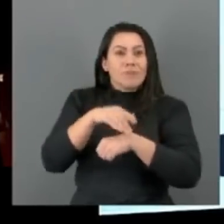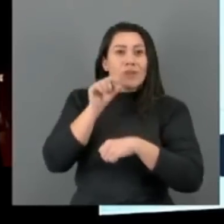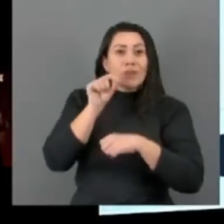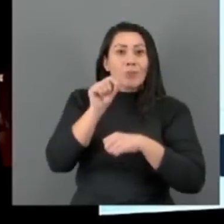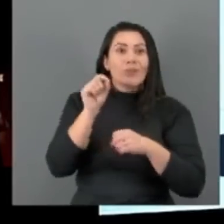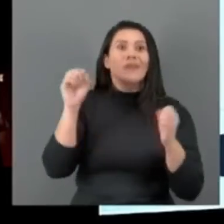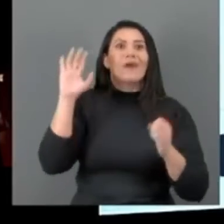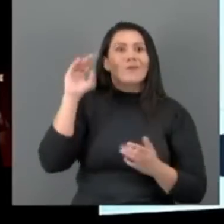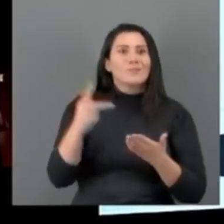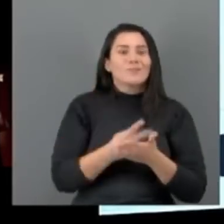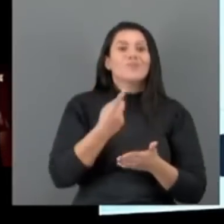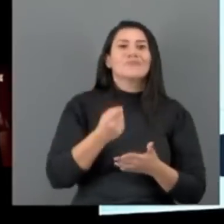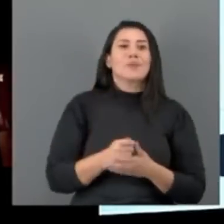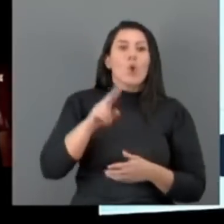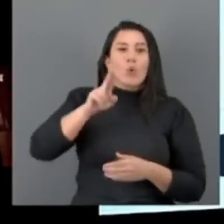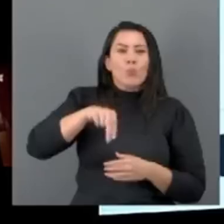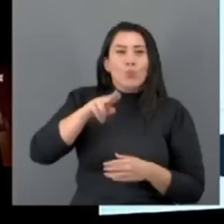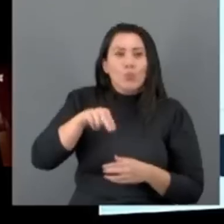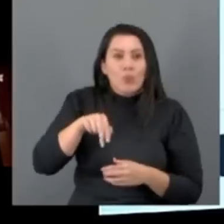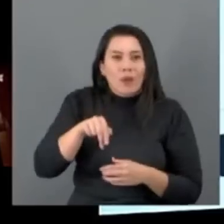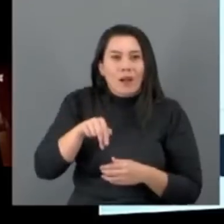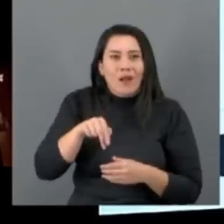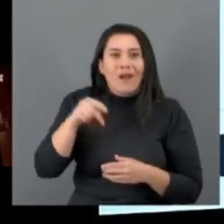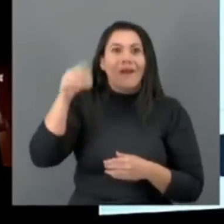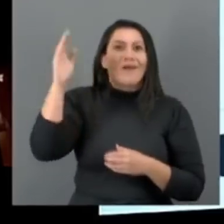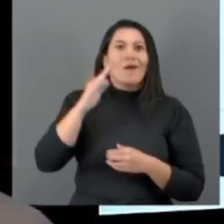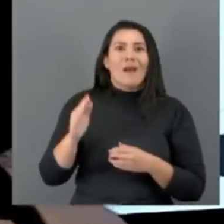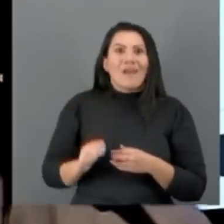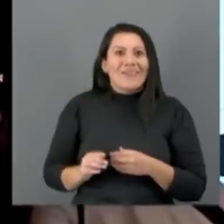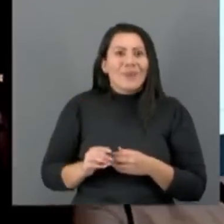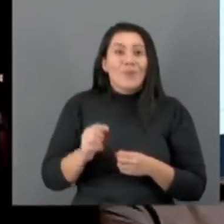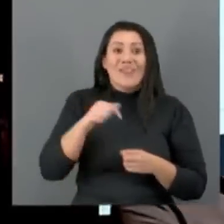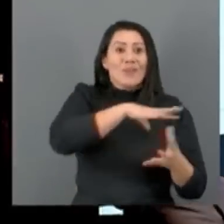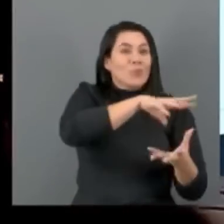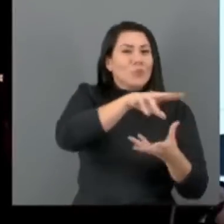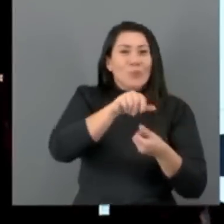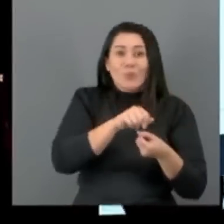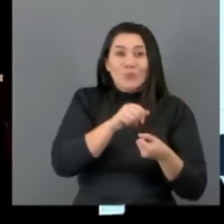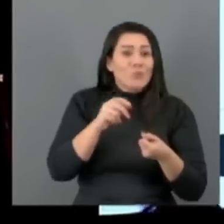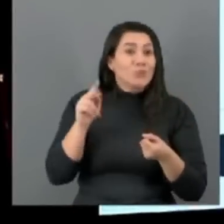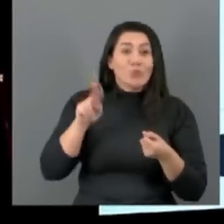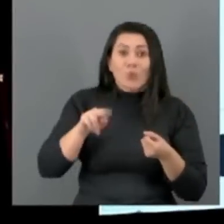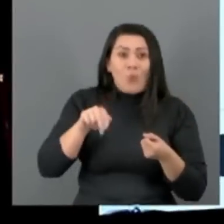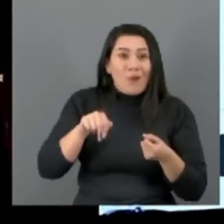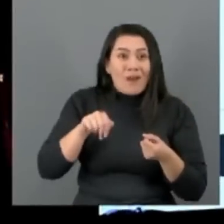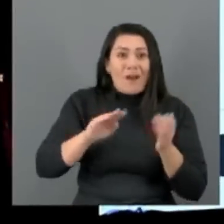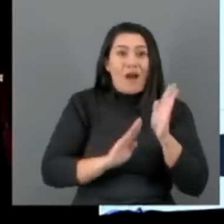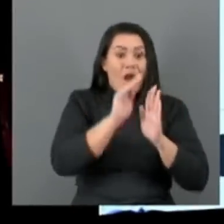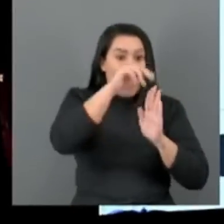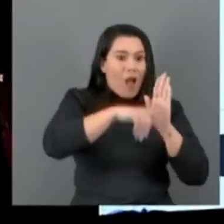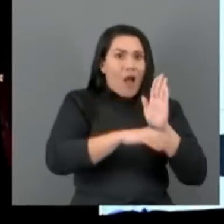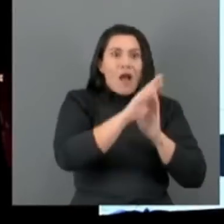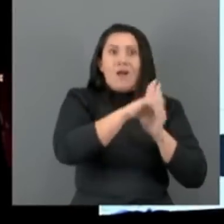Nunca na história desse país nem na história do mundo foi feito um movimento de alta de juros tão grande no período eleitoral mostrando que